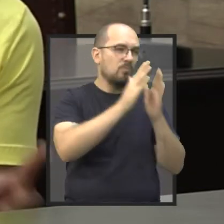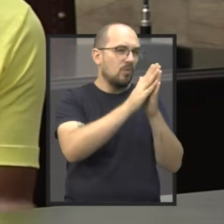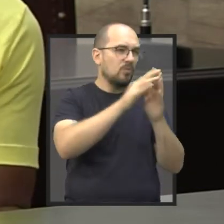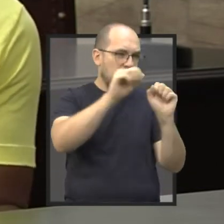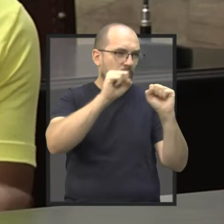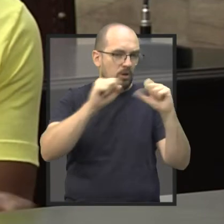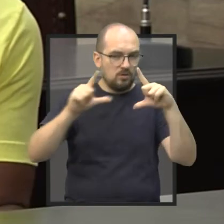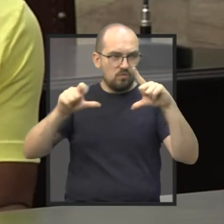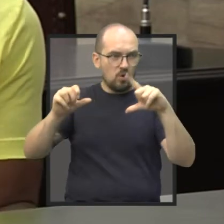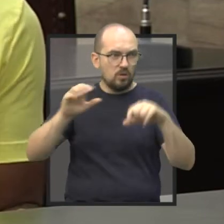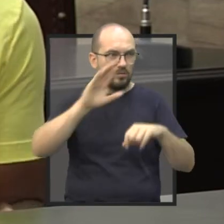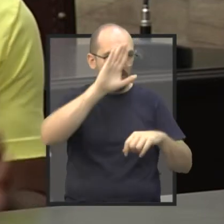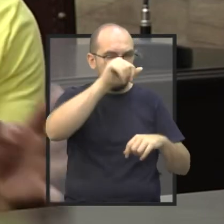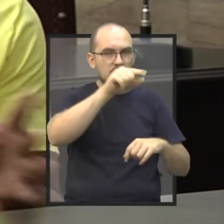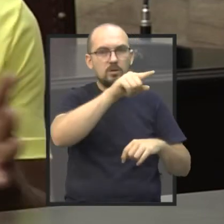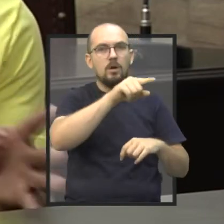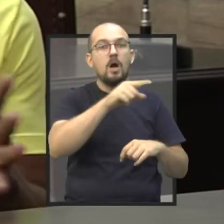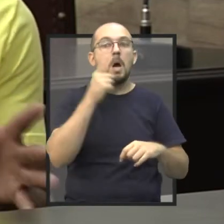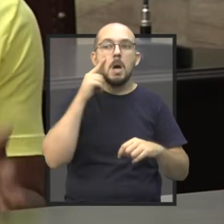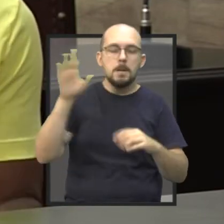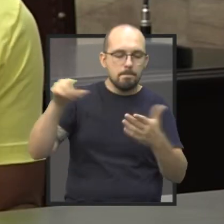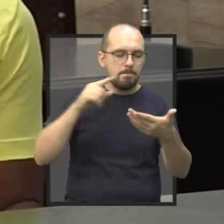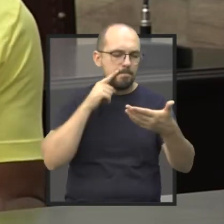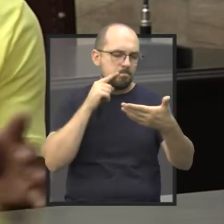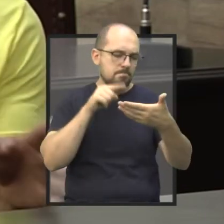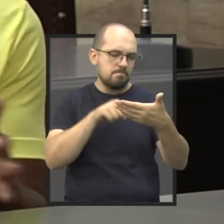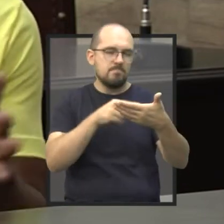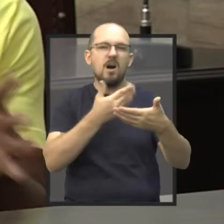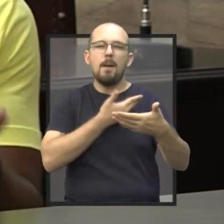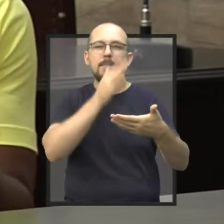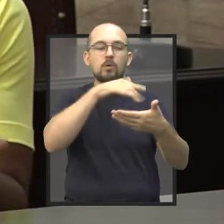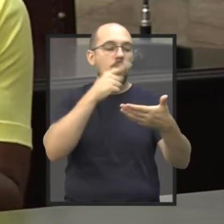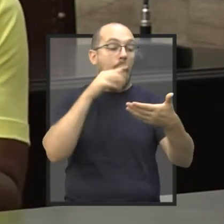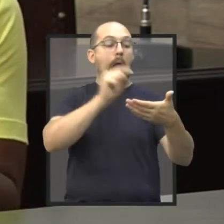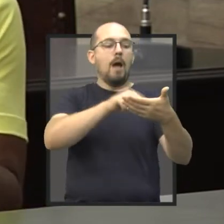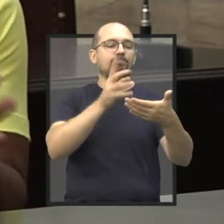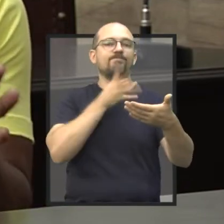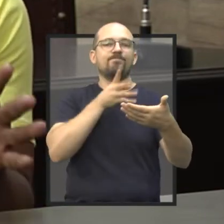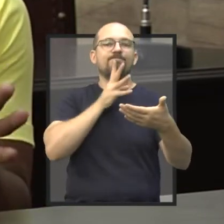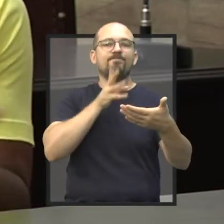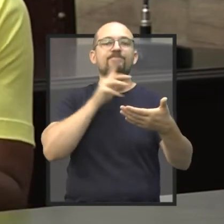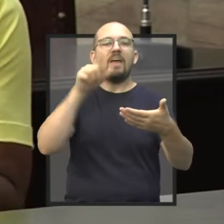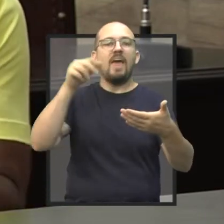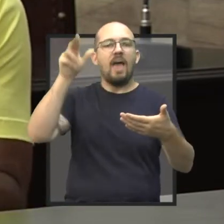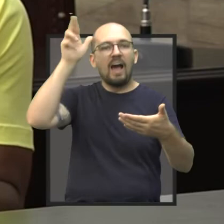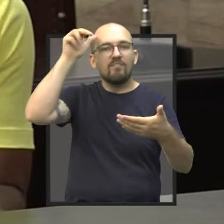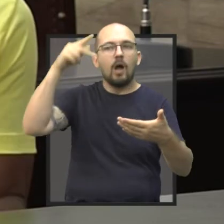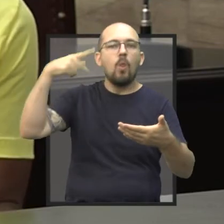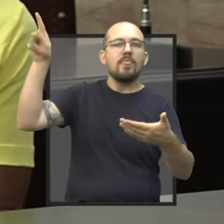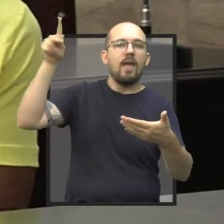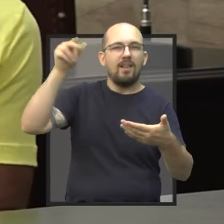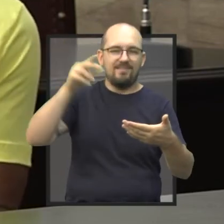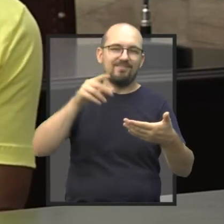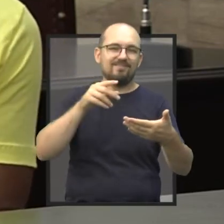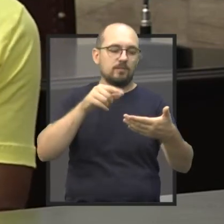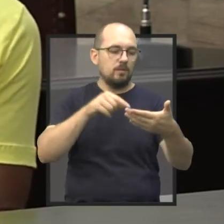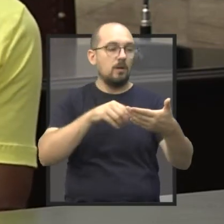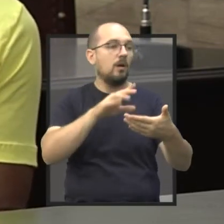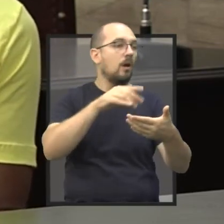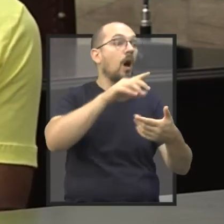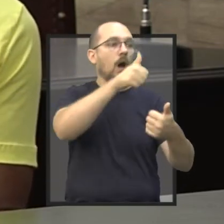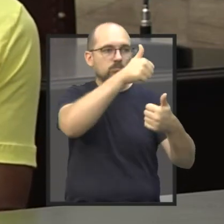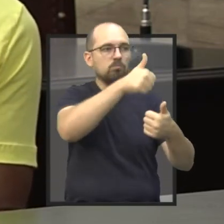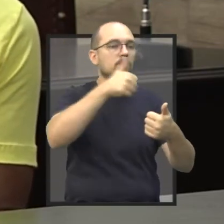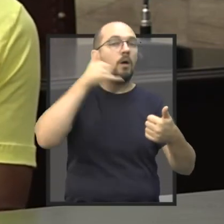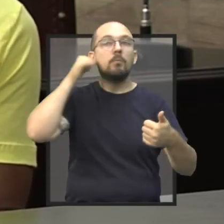ligo, eu mando uma foto, eles tentam descobrir de quem é, e a gente está tentando. Nessas vezes aí, graças a Deus, a